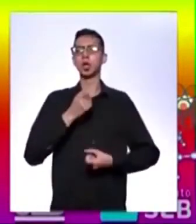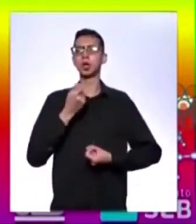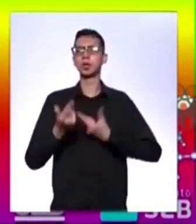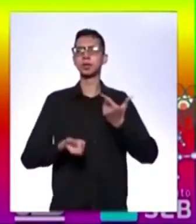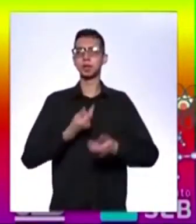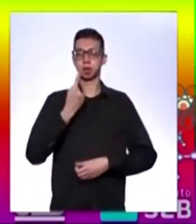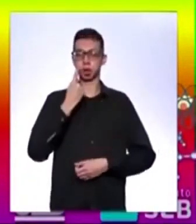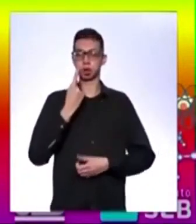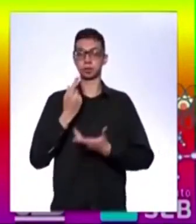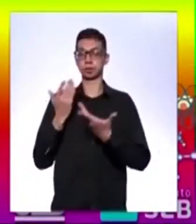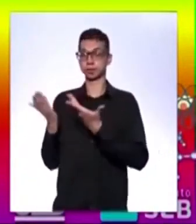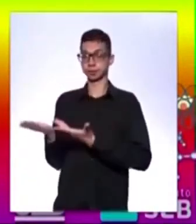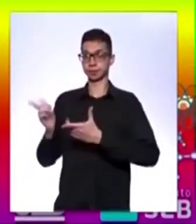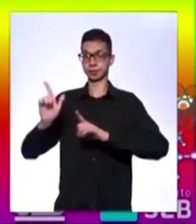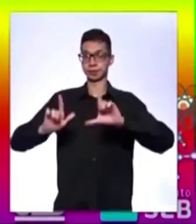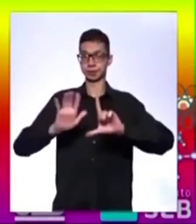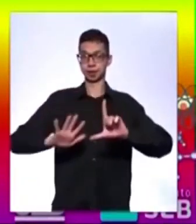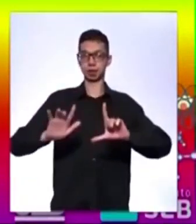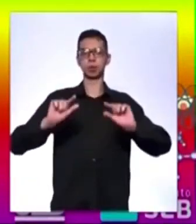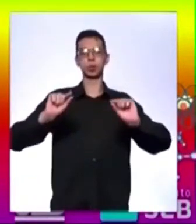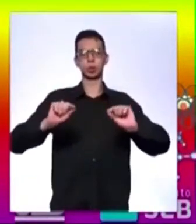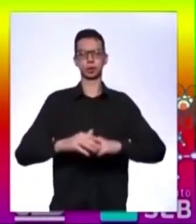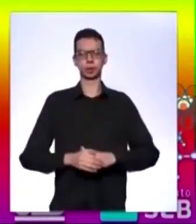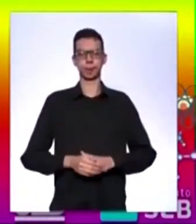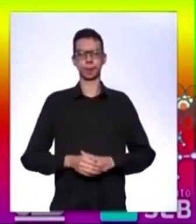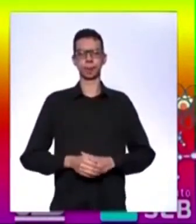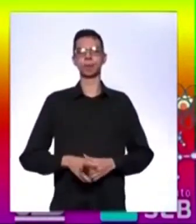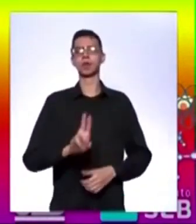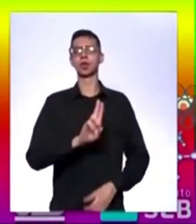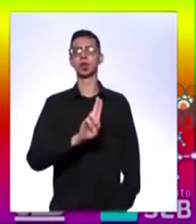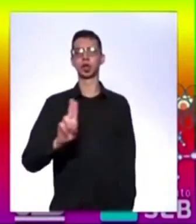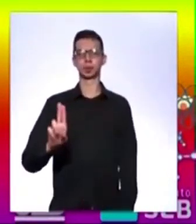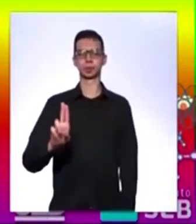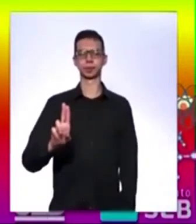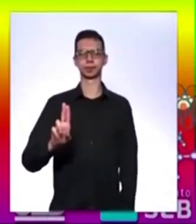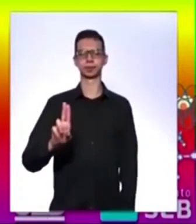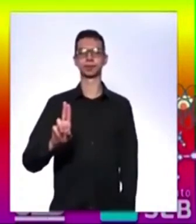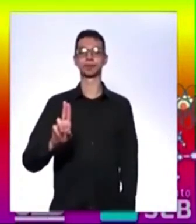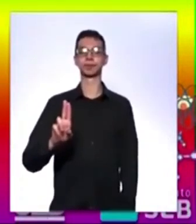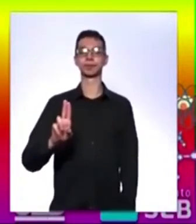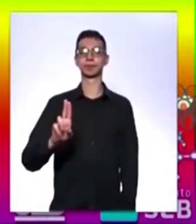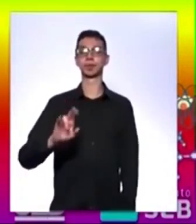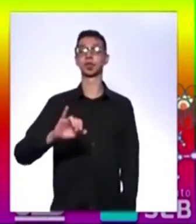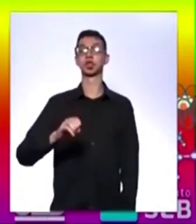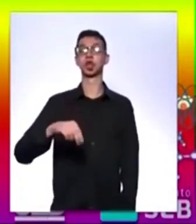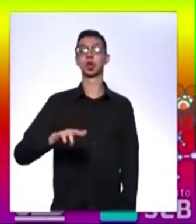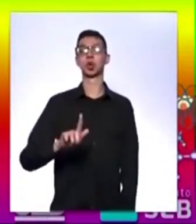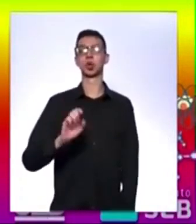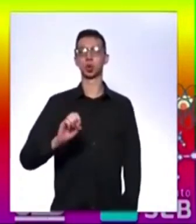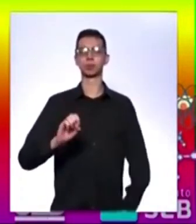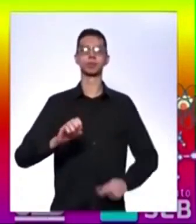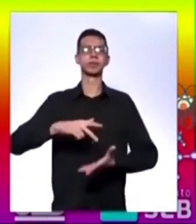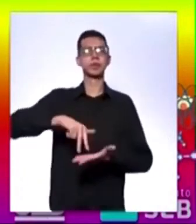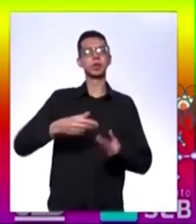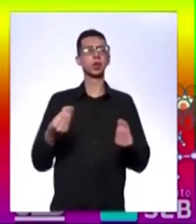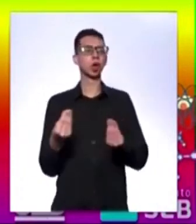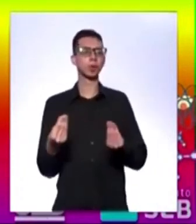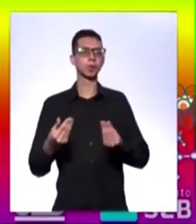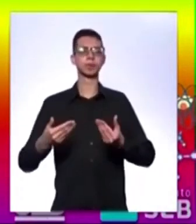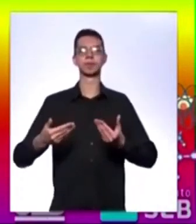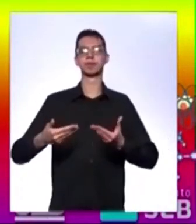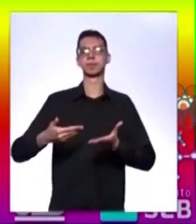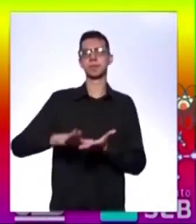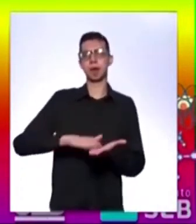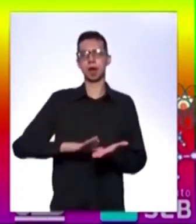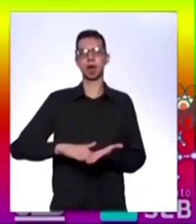delas, acompanha aqui na tela, ó. É o jongo. O jongo, né? É uma dança com tambores, tá certo? E elas, em geral,